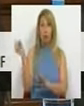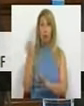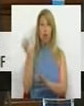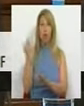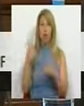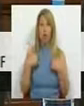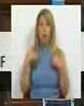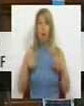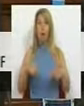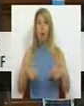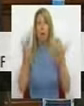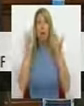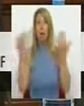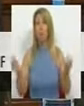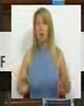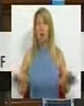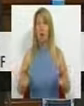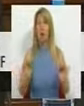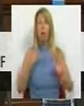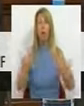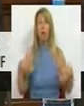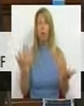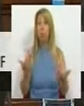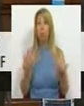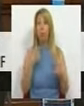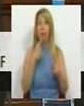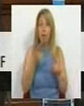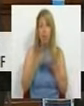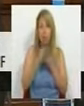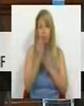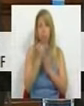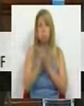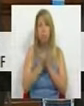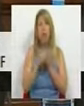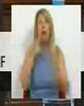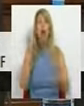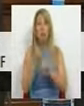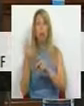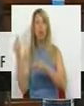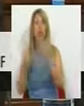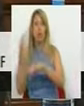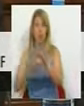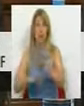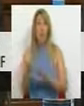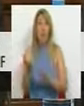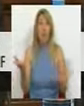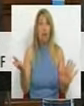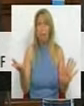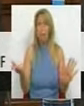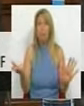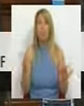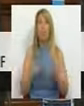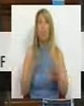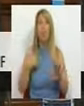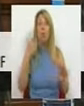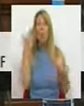aqui não tenho informação para poder medir e que a auditoria financeira o faz, não é? E, portanto, nesse sentido, não consigo ser mais